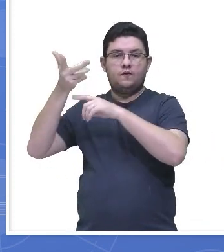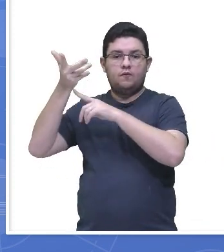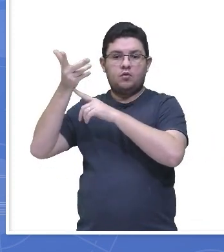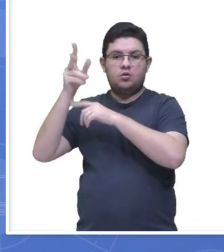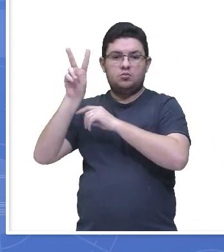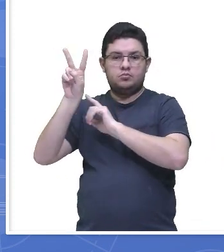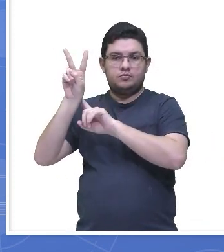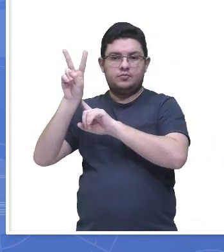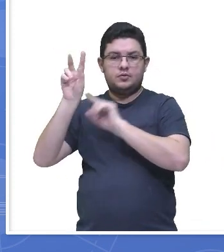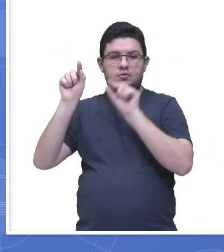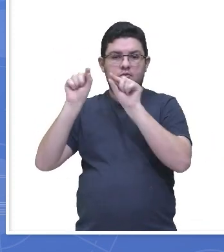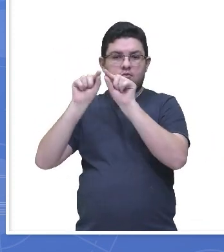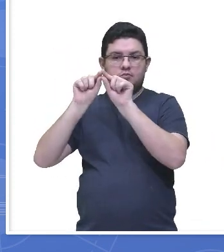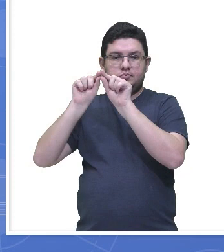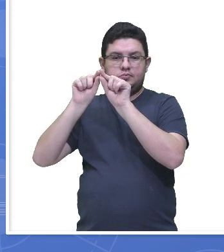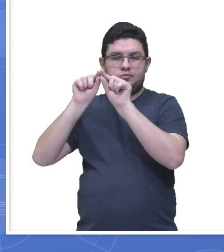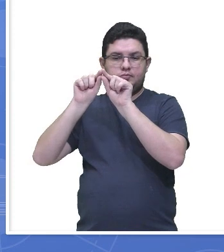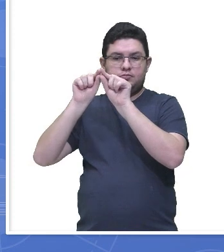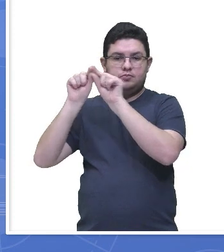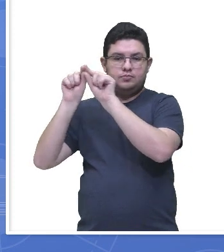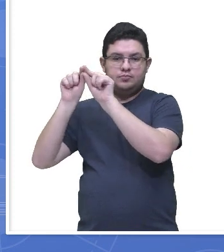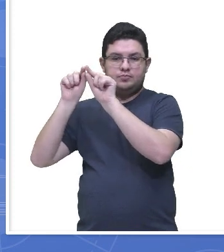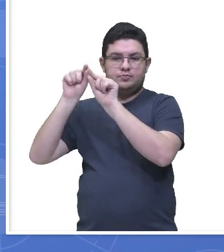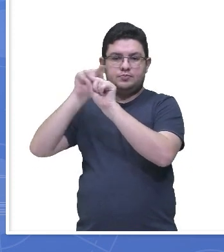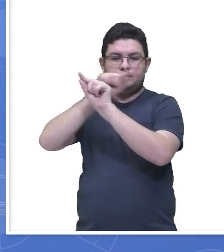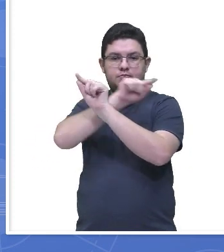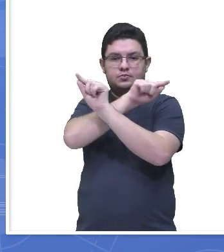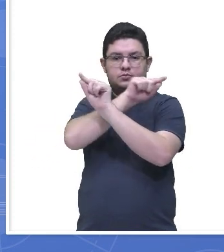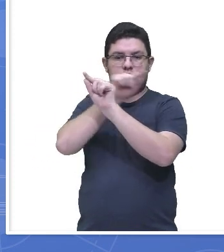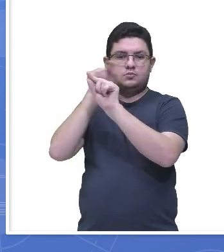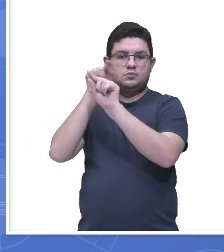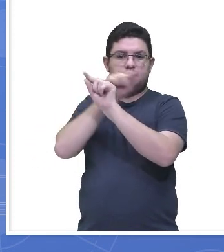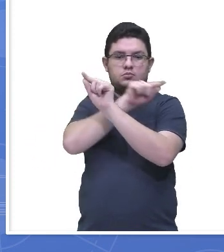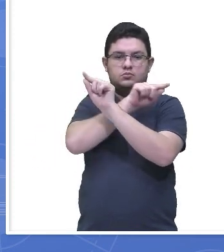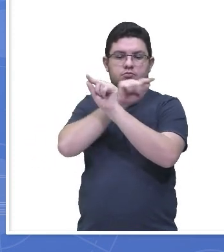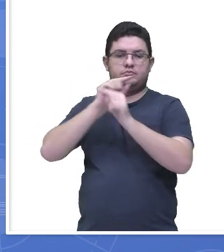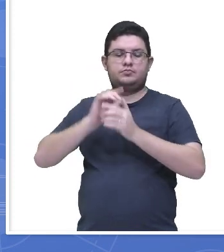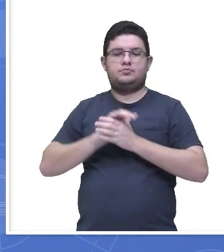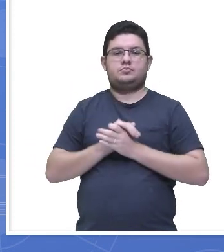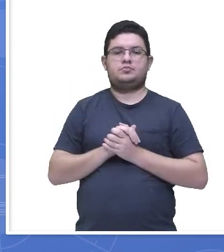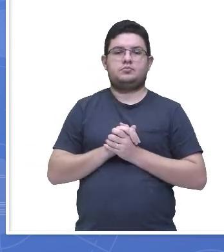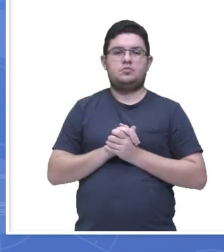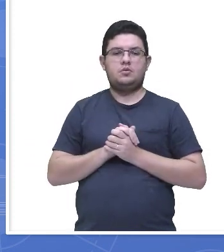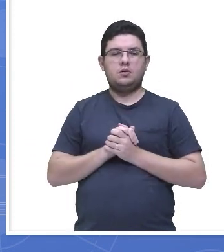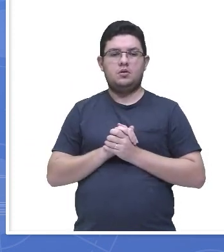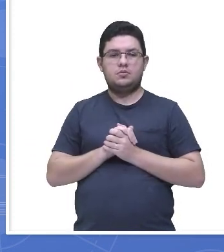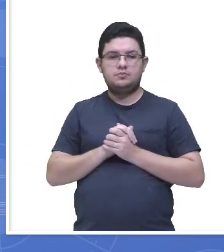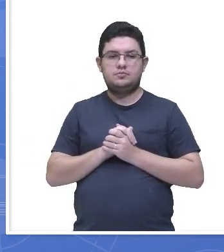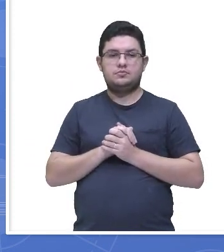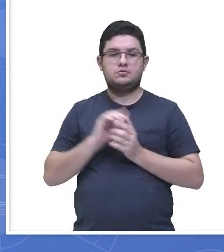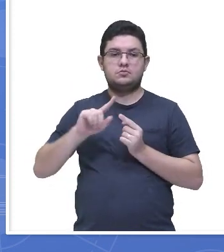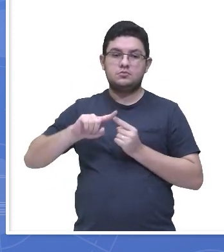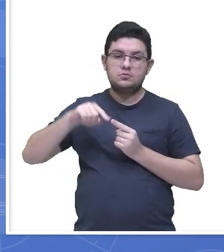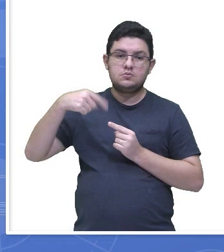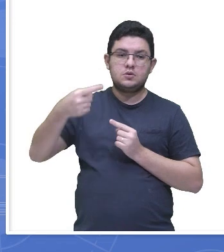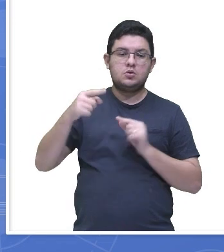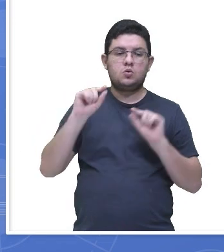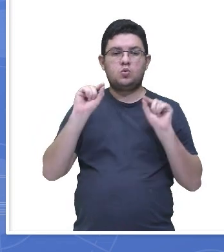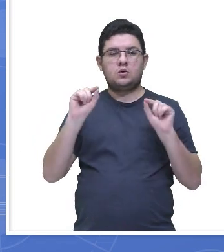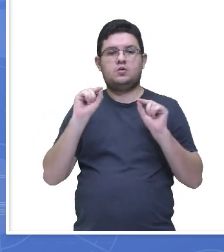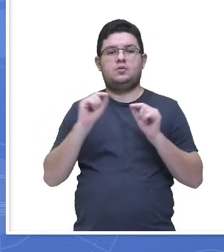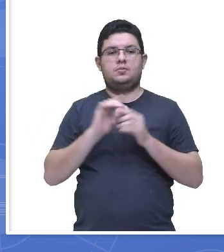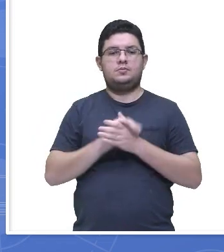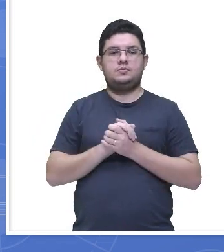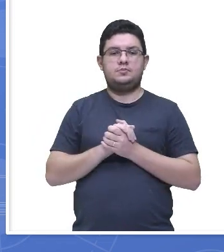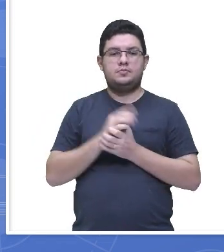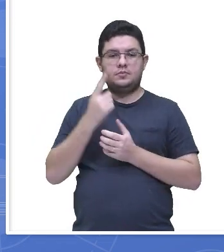movimento progressivo, certo? O movimento é progressivo. Adiante nós vamos ver aqui, ó, duas situações